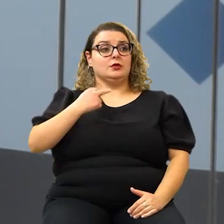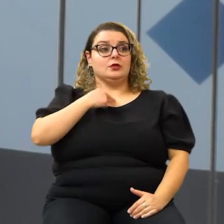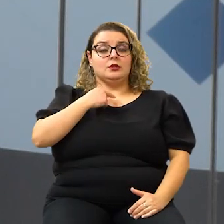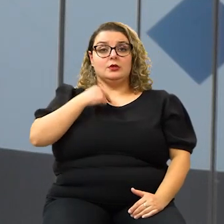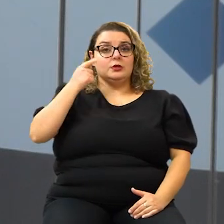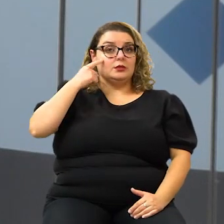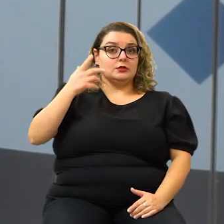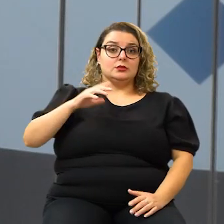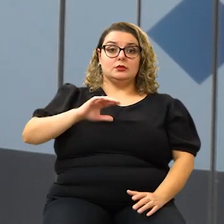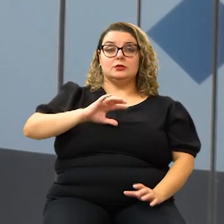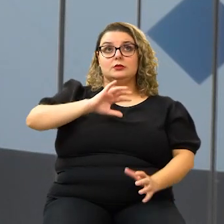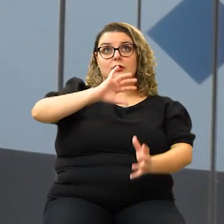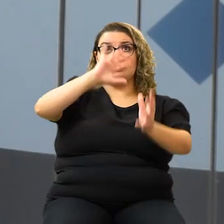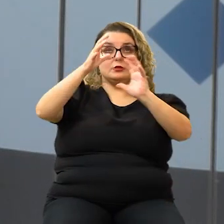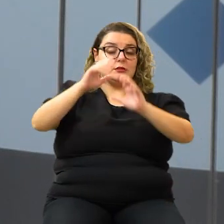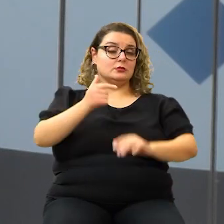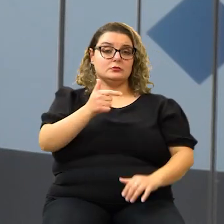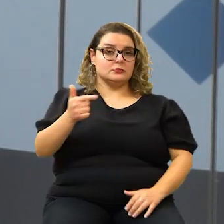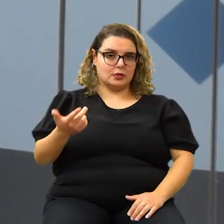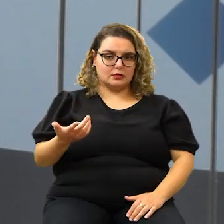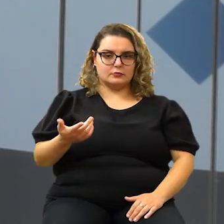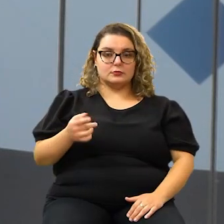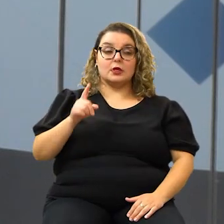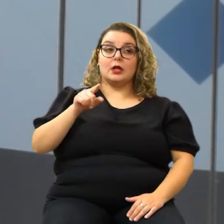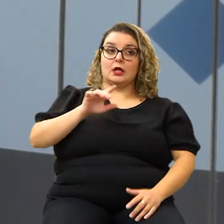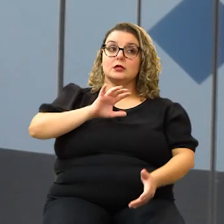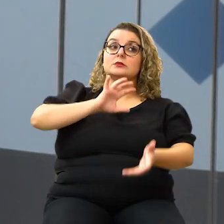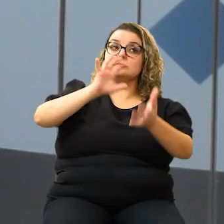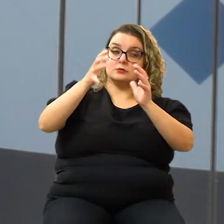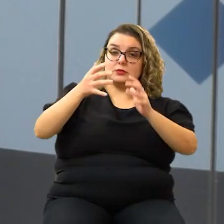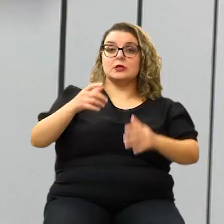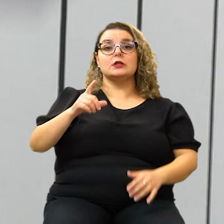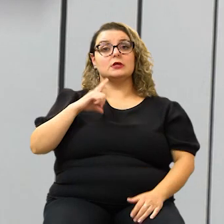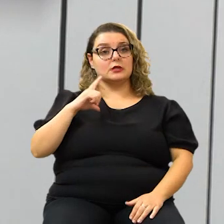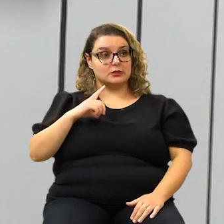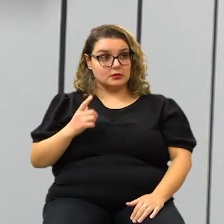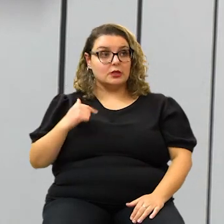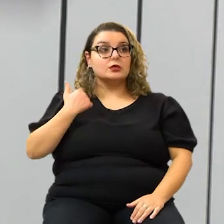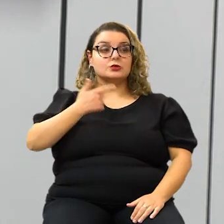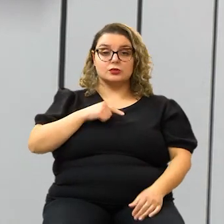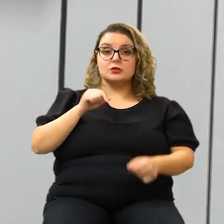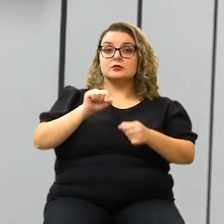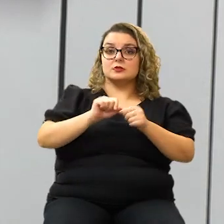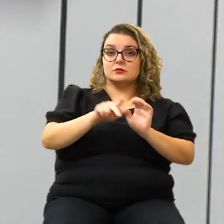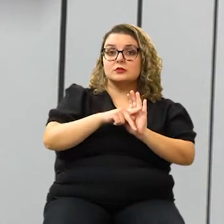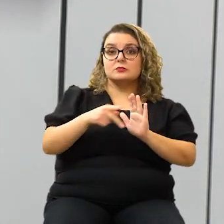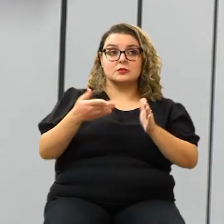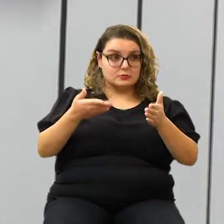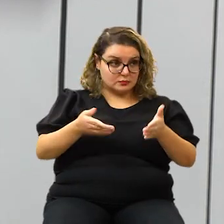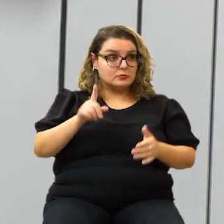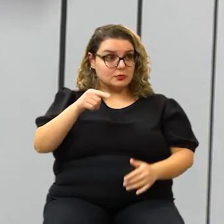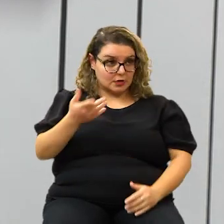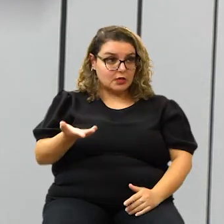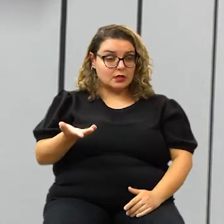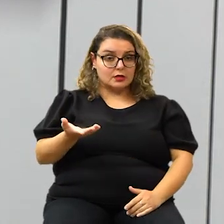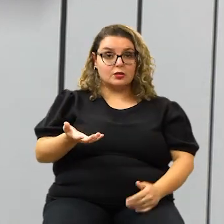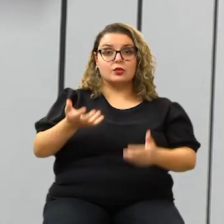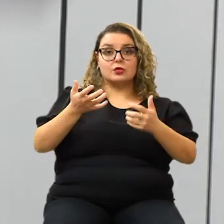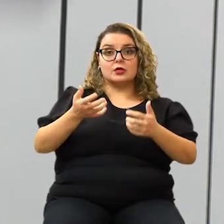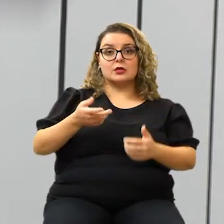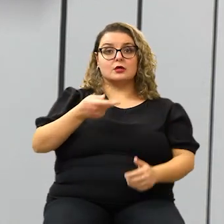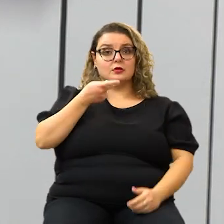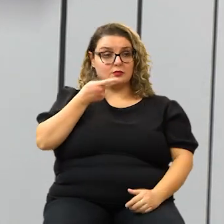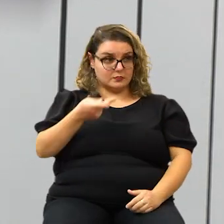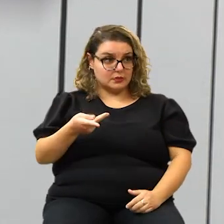pensar que as mudanças climáticas não existem. As mudanças climáticas existem e nós fazemos parte dela, não é mesmo? Gostaria